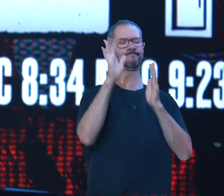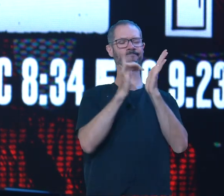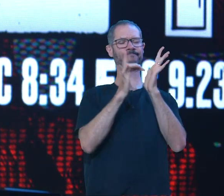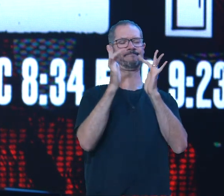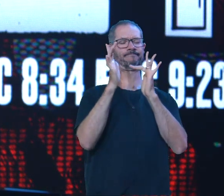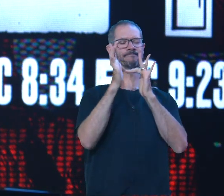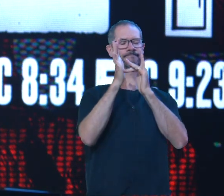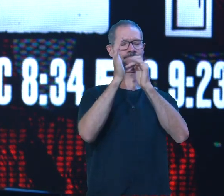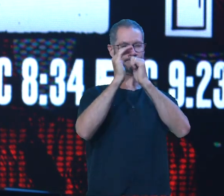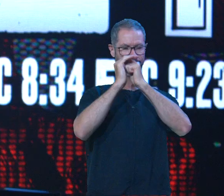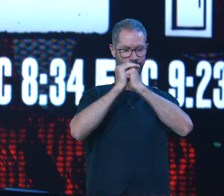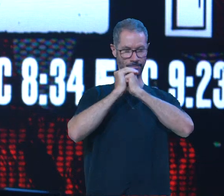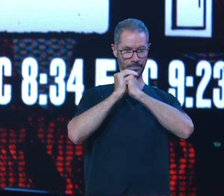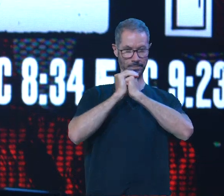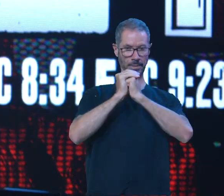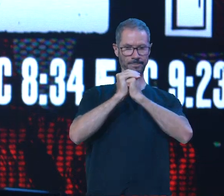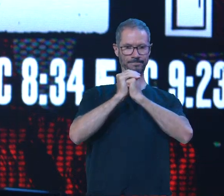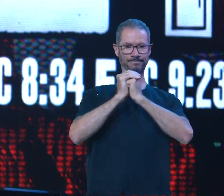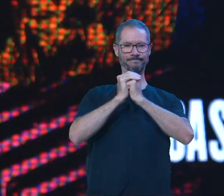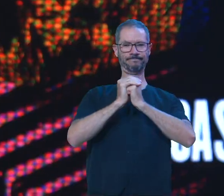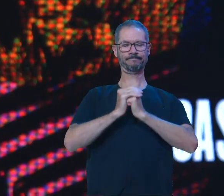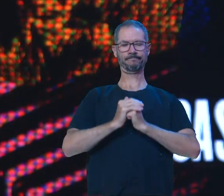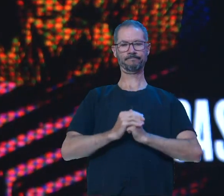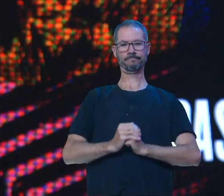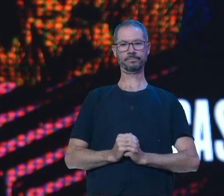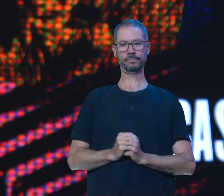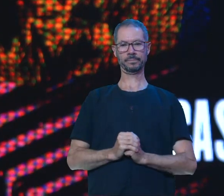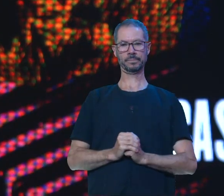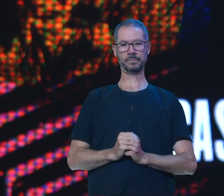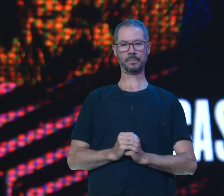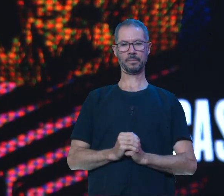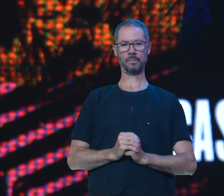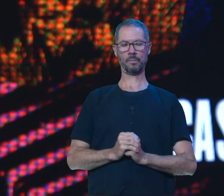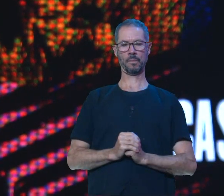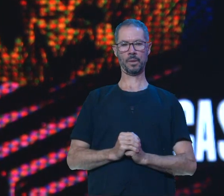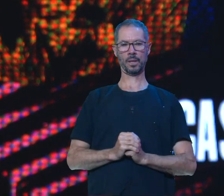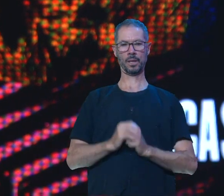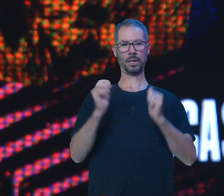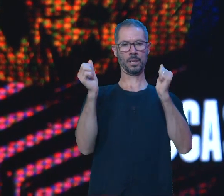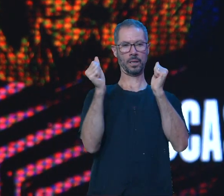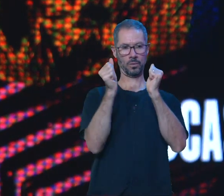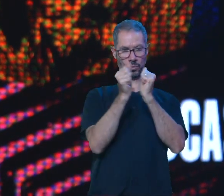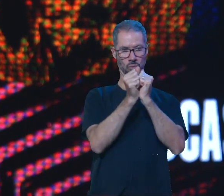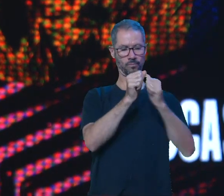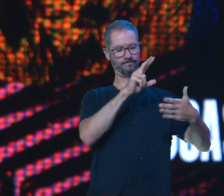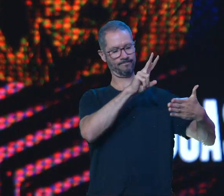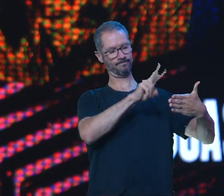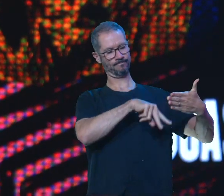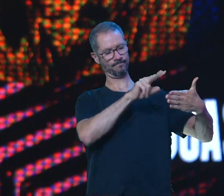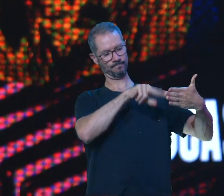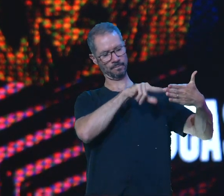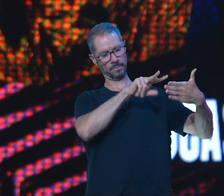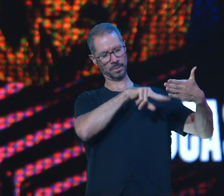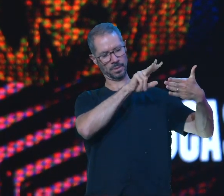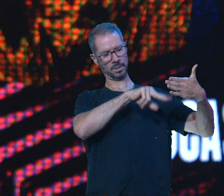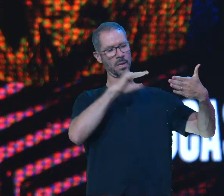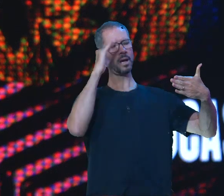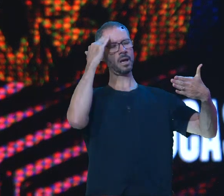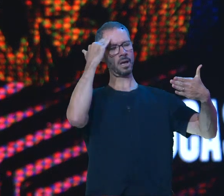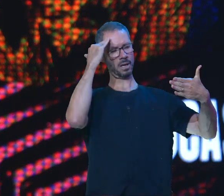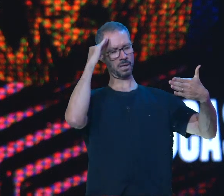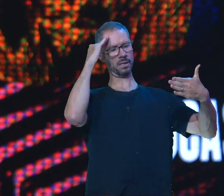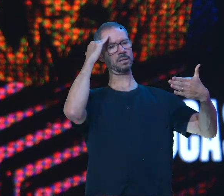Jesus. Amém e amém. Quero olhar com você, hoje, junto com você, aqui na palavra de Deus, para